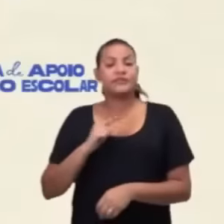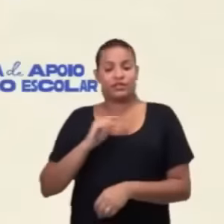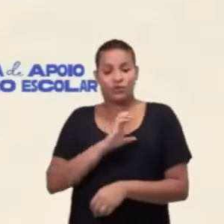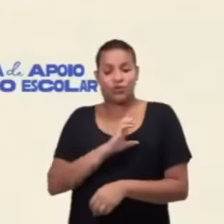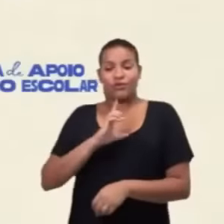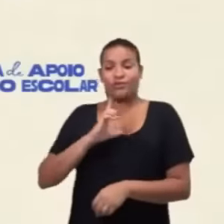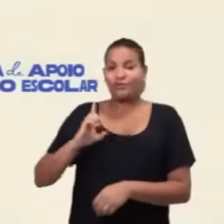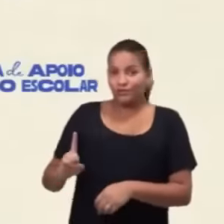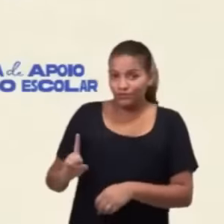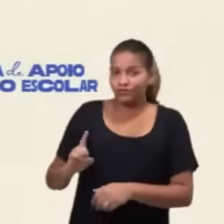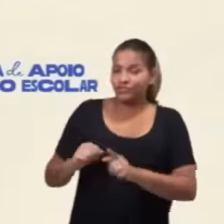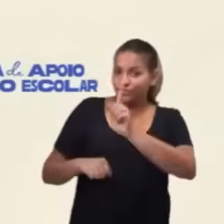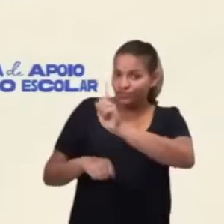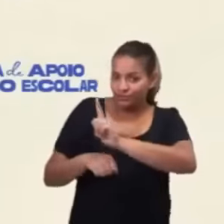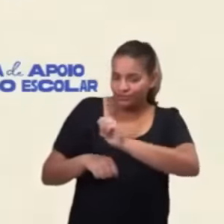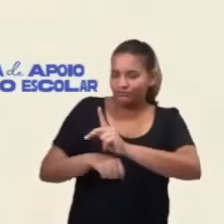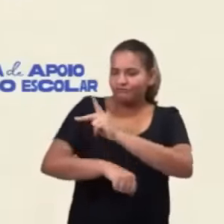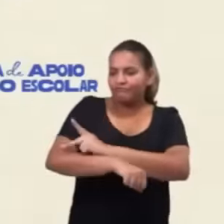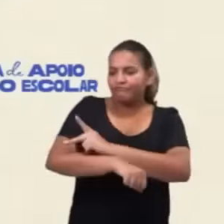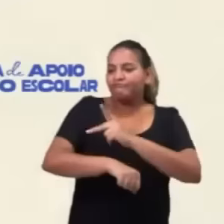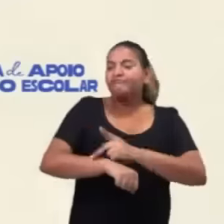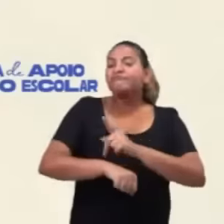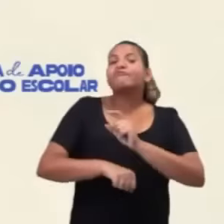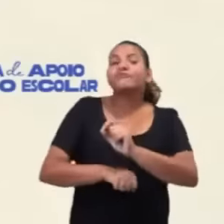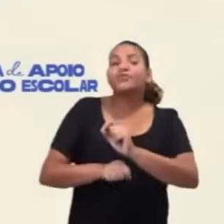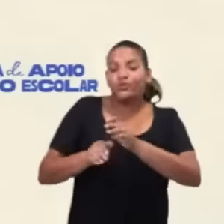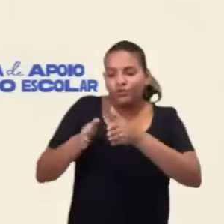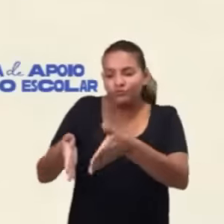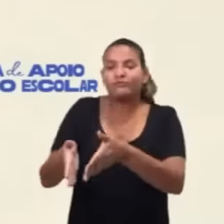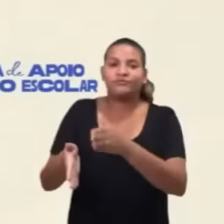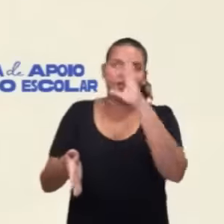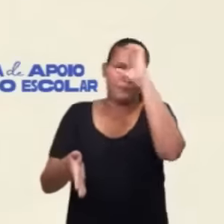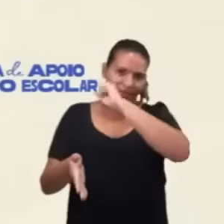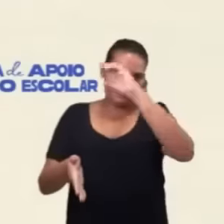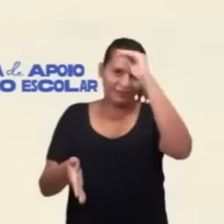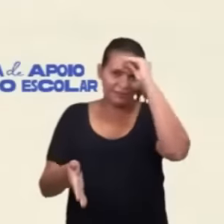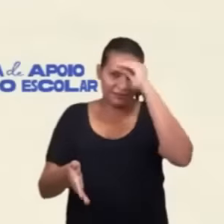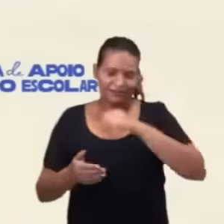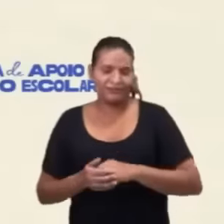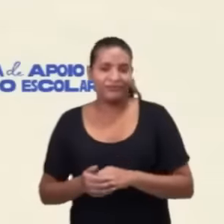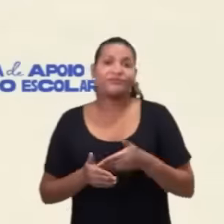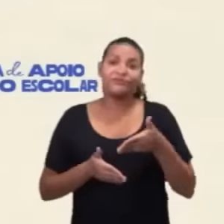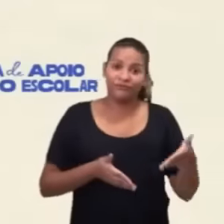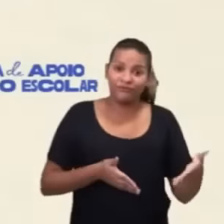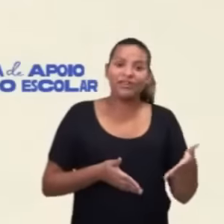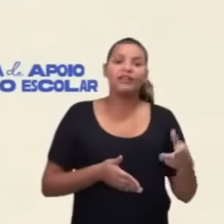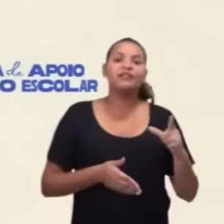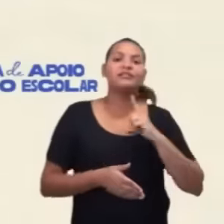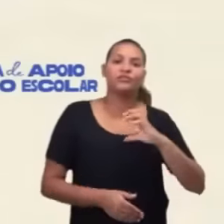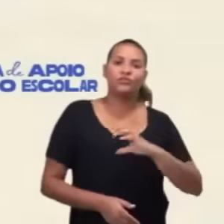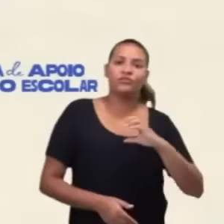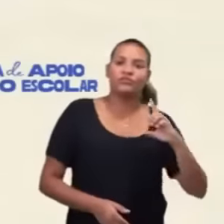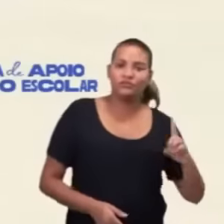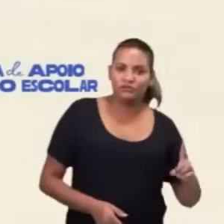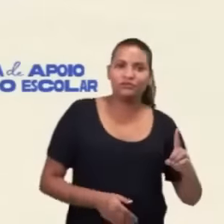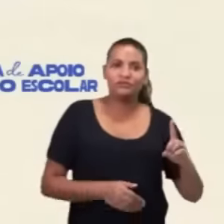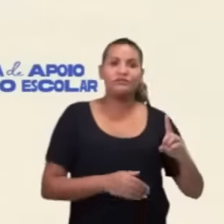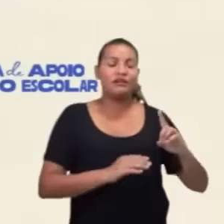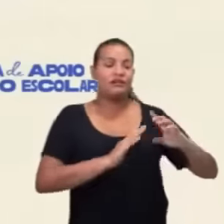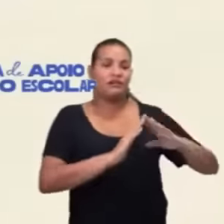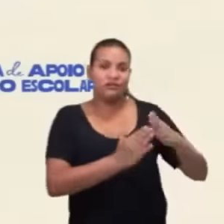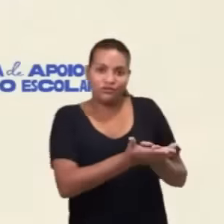dos resultados de aprendizagem. Já a Coordenadoria de Gestão Escolar acompanha o funcionamento administrativo das